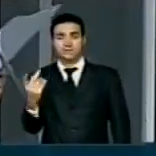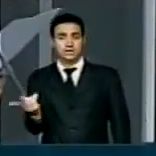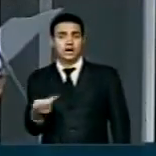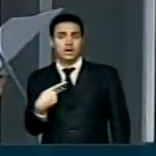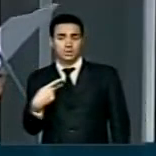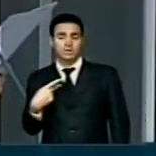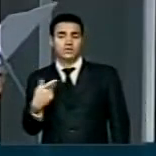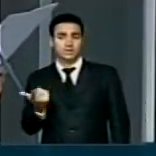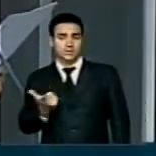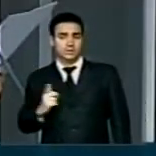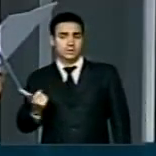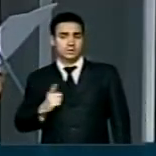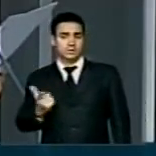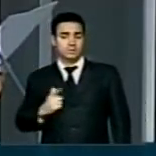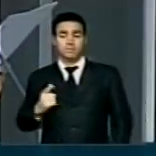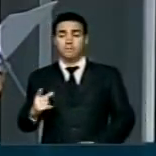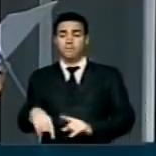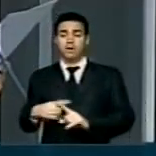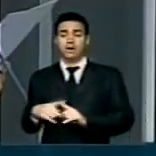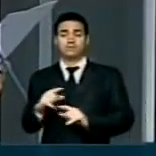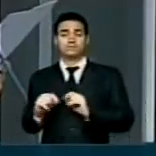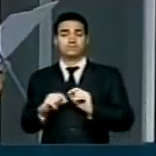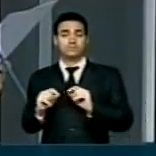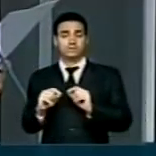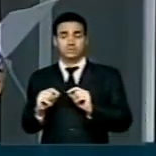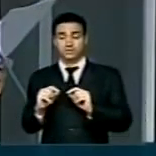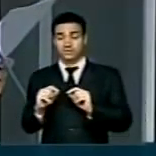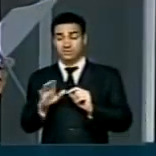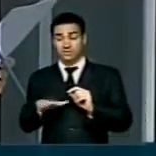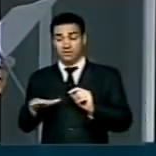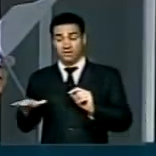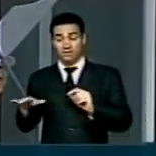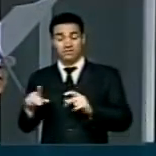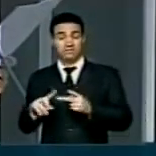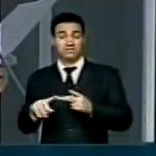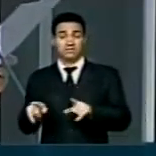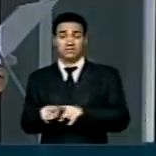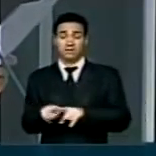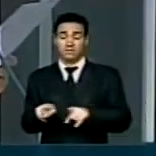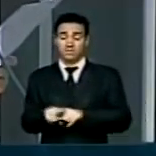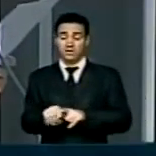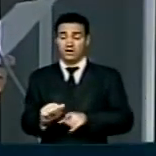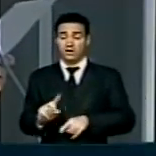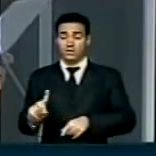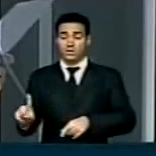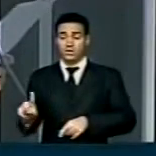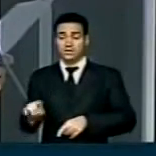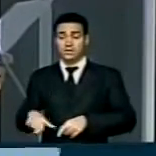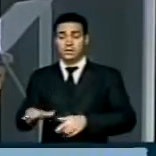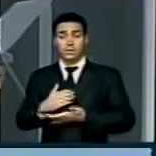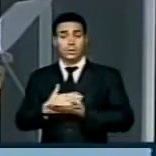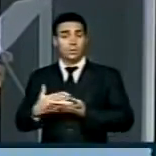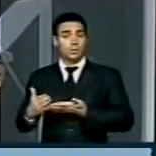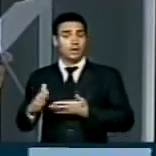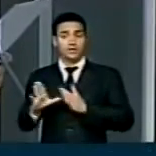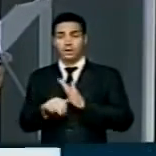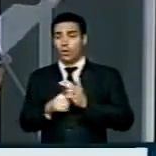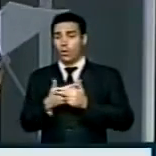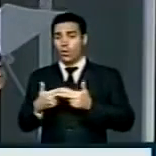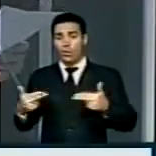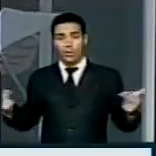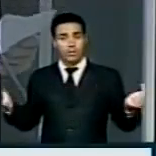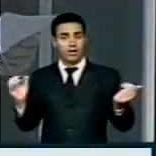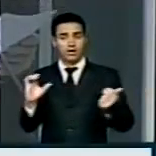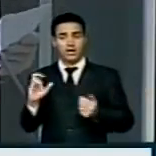assombroso aumento da entrada de crianças e adolescentes no mundo do crime. Só para